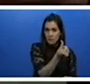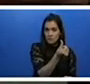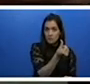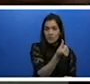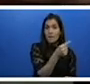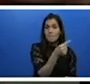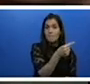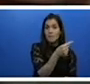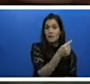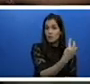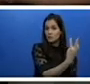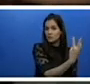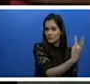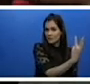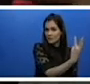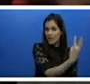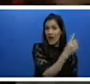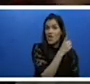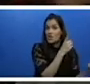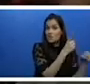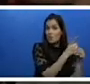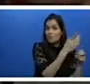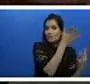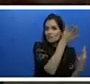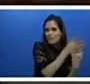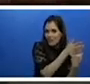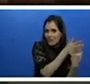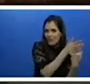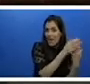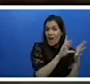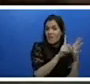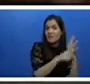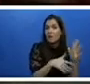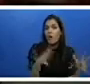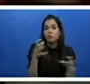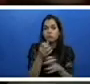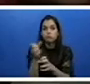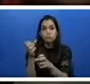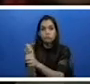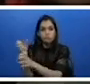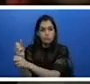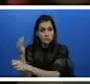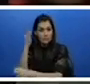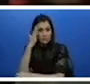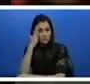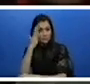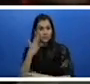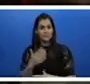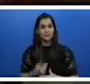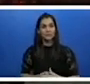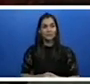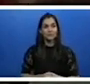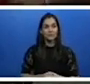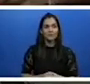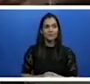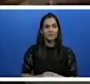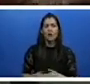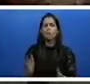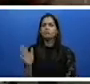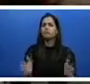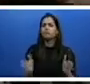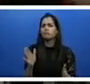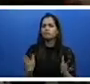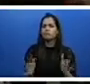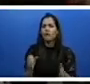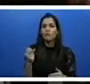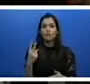menos 3. Vocês vão encontrar o intervalo. Marcar a posição aproximada do número 21.